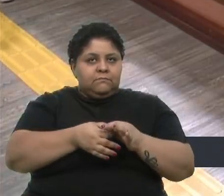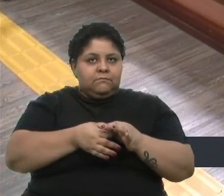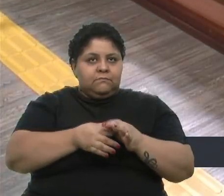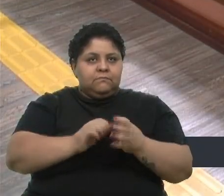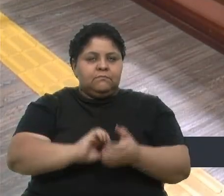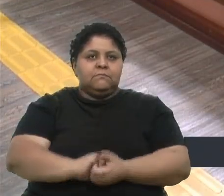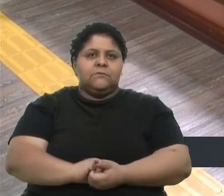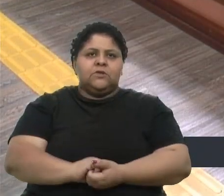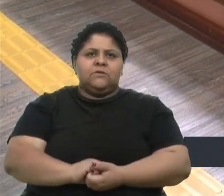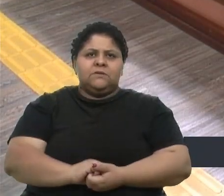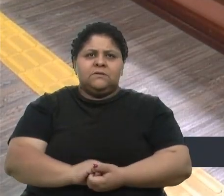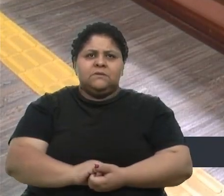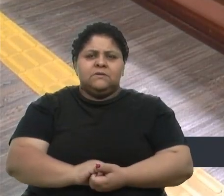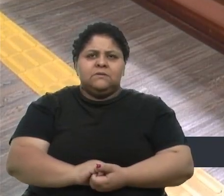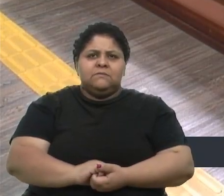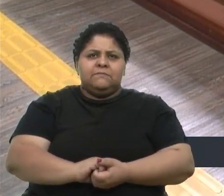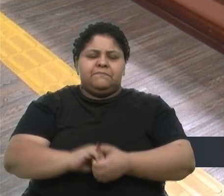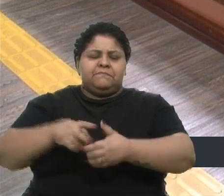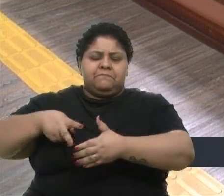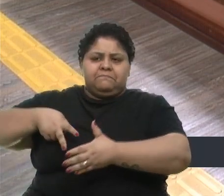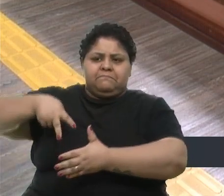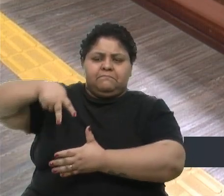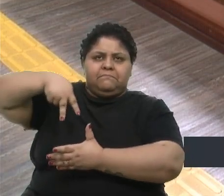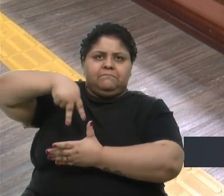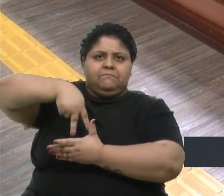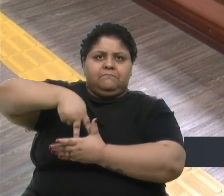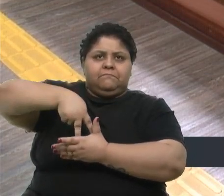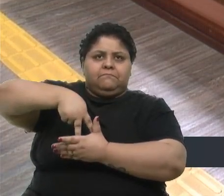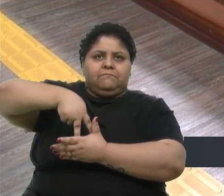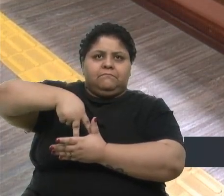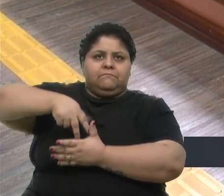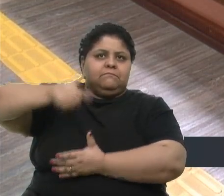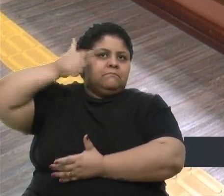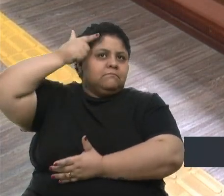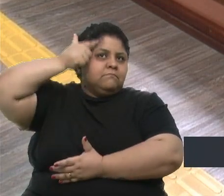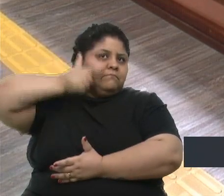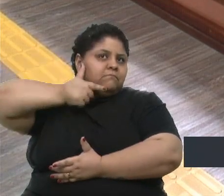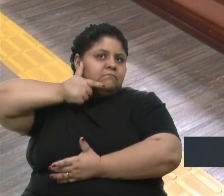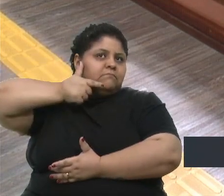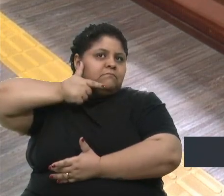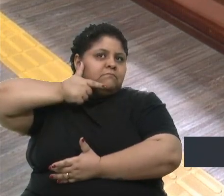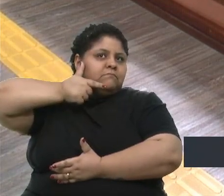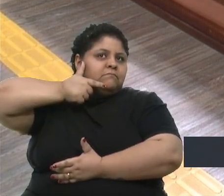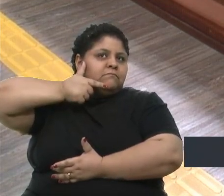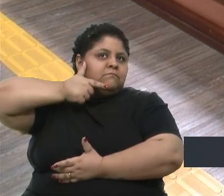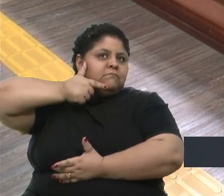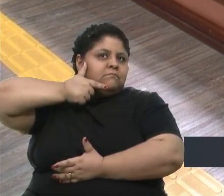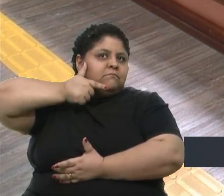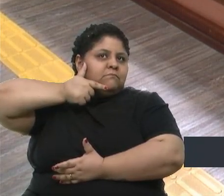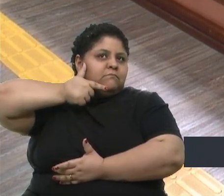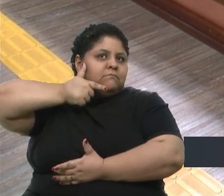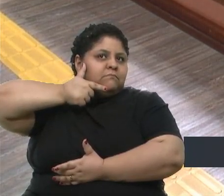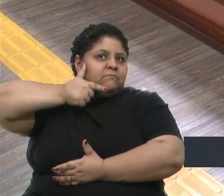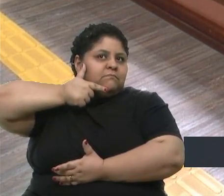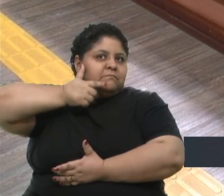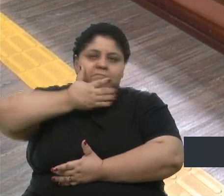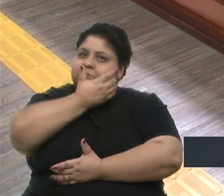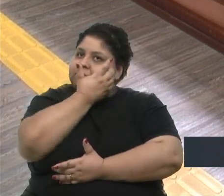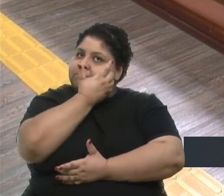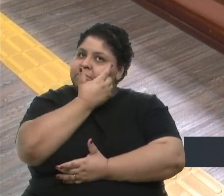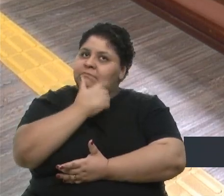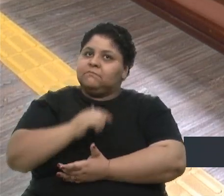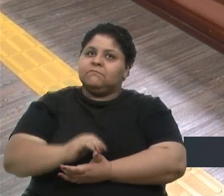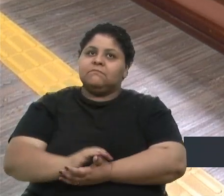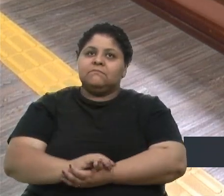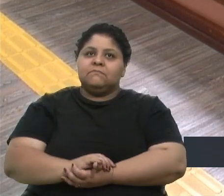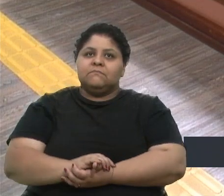Na tribuna, Lucas Carenhato. Sim, nós trocamos. Calma, bonito. Ele falou,